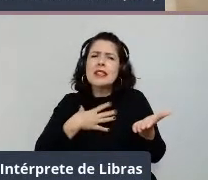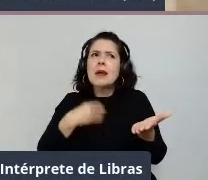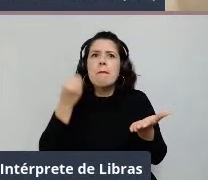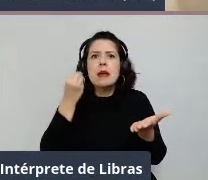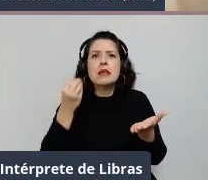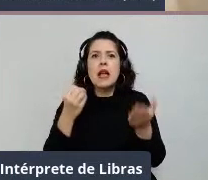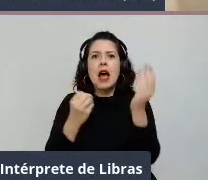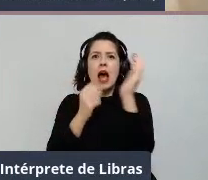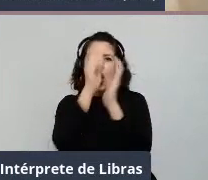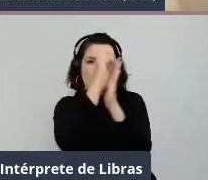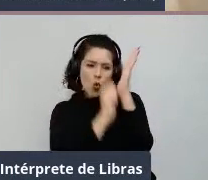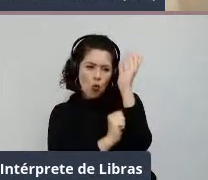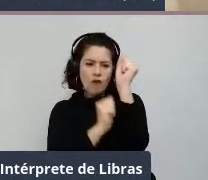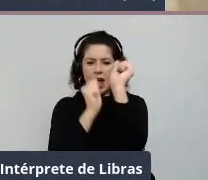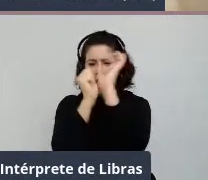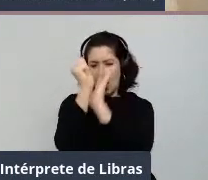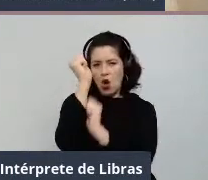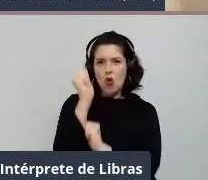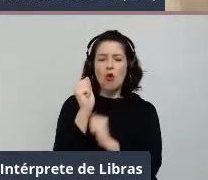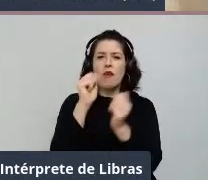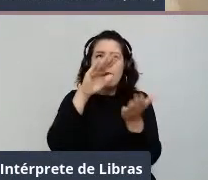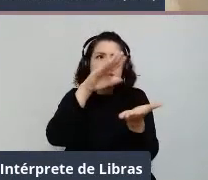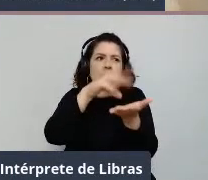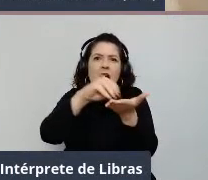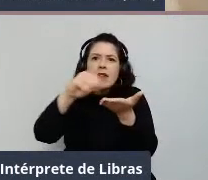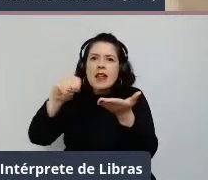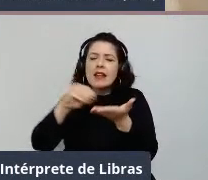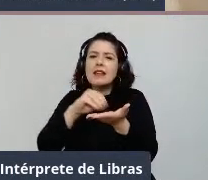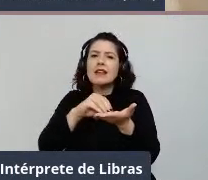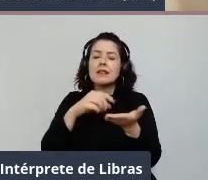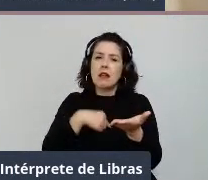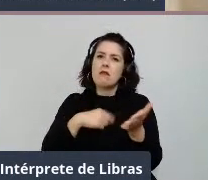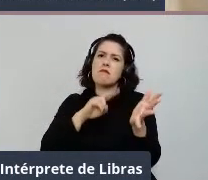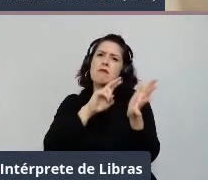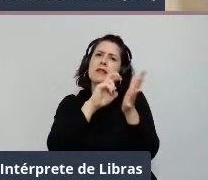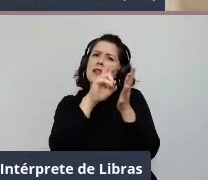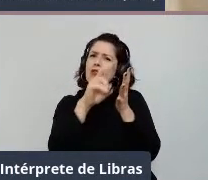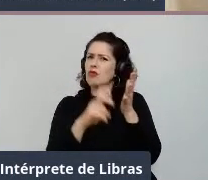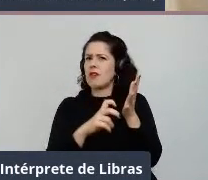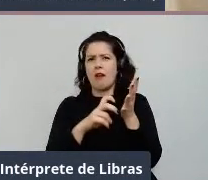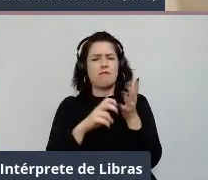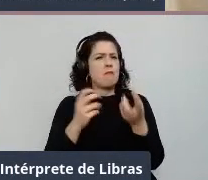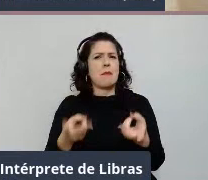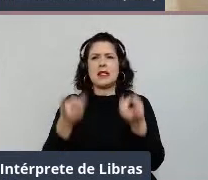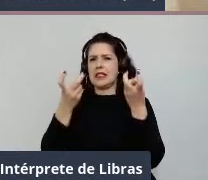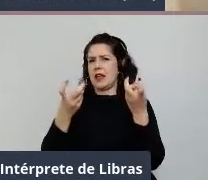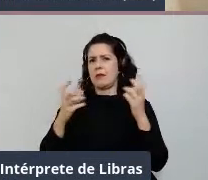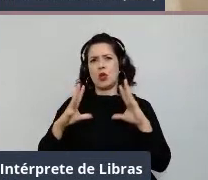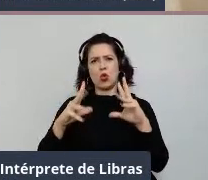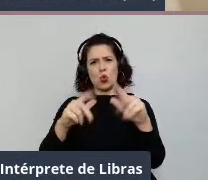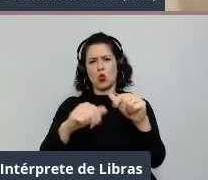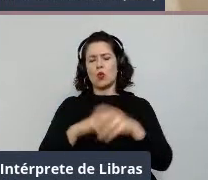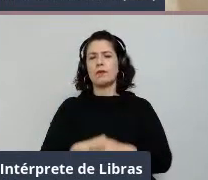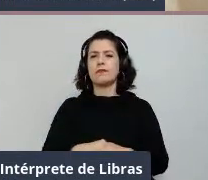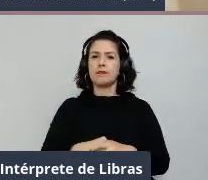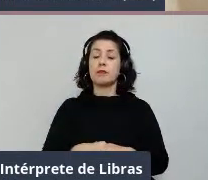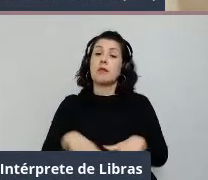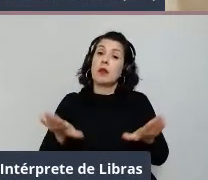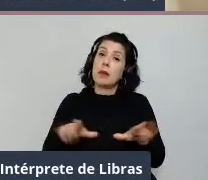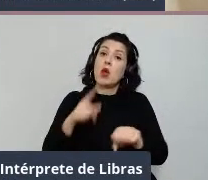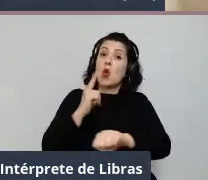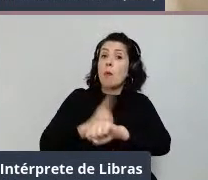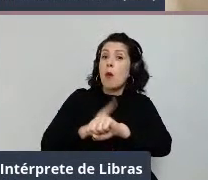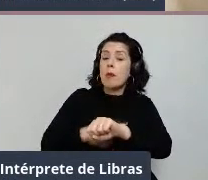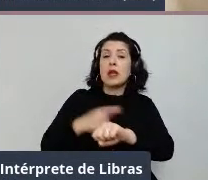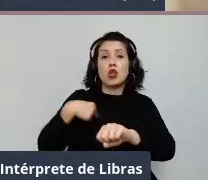luva. Tem uma dimensão muito sensorial presente. E... nesse momento em que a gente